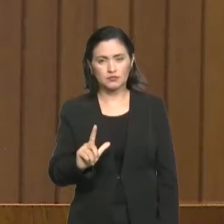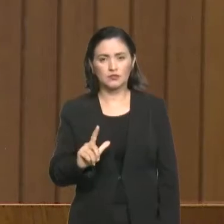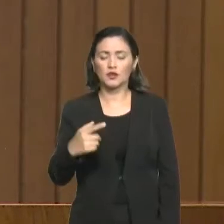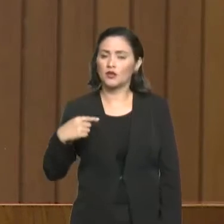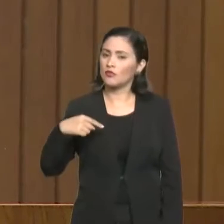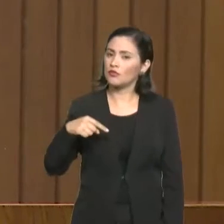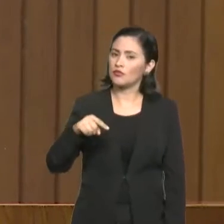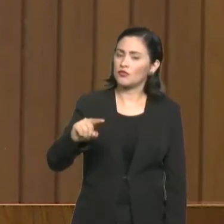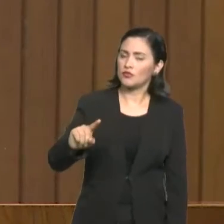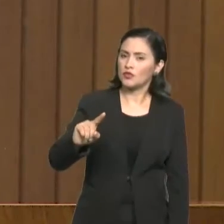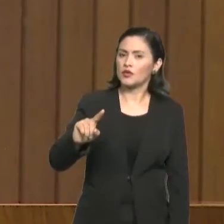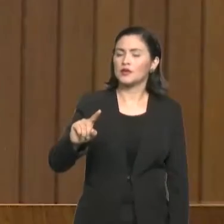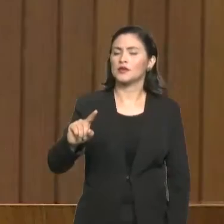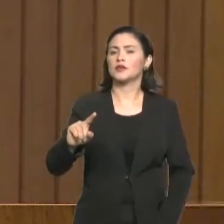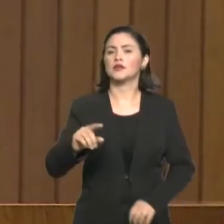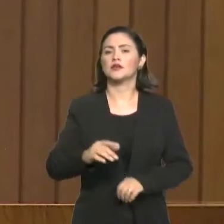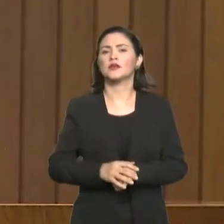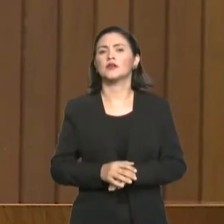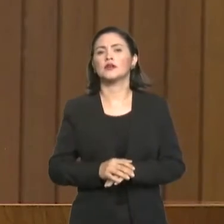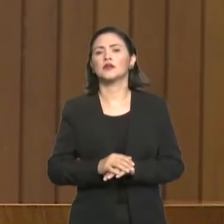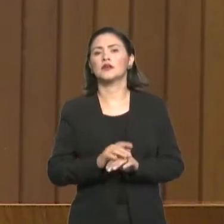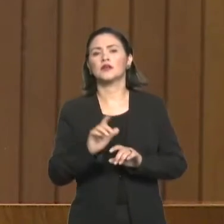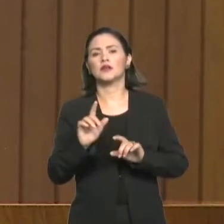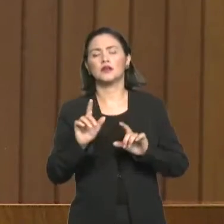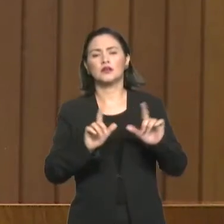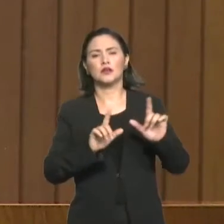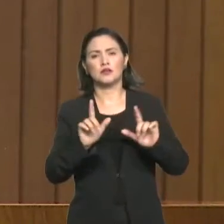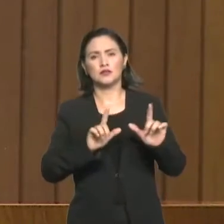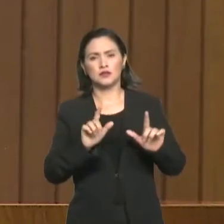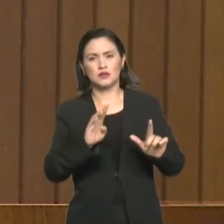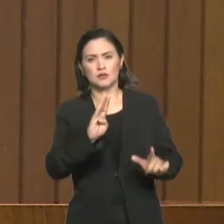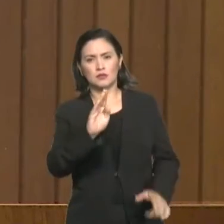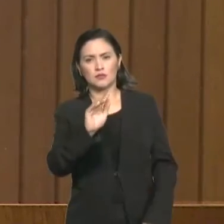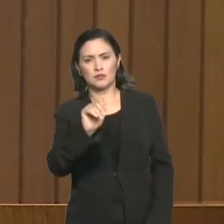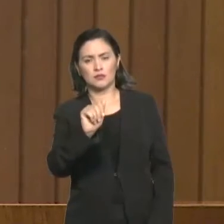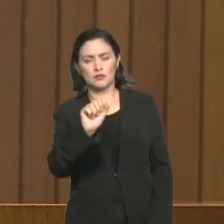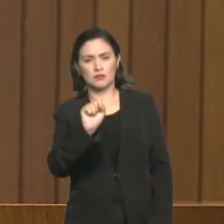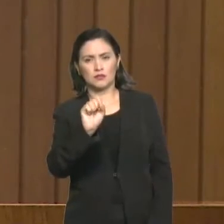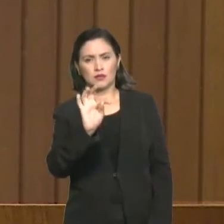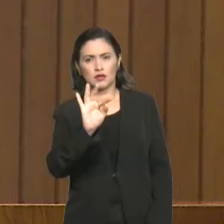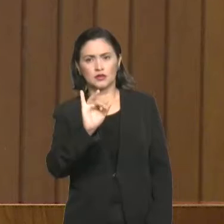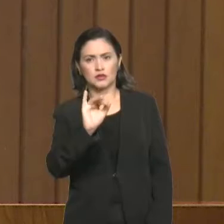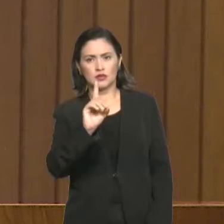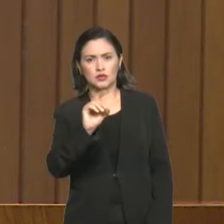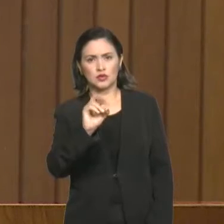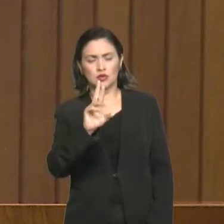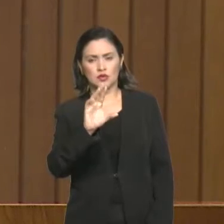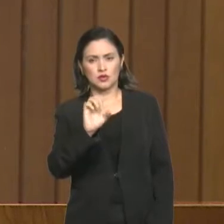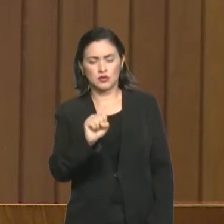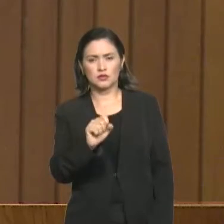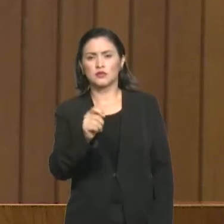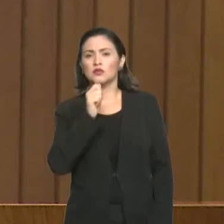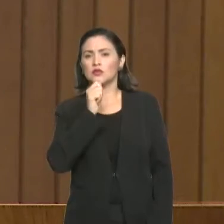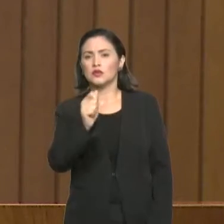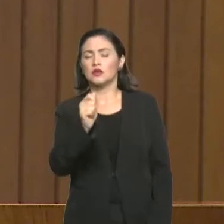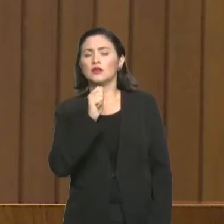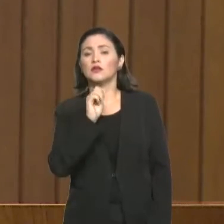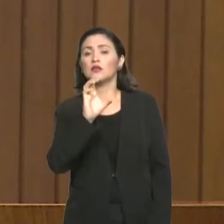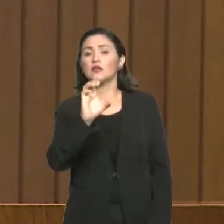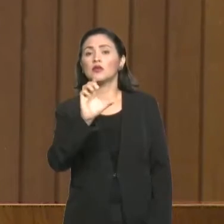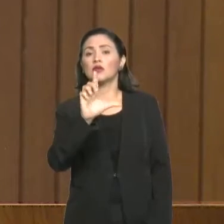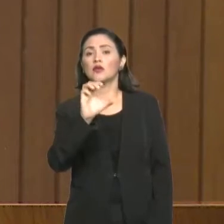participava do quadro Bastidores com o jornalista Clóvis Cabalau. Foram mais de 18 minutos